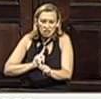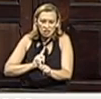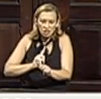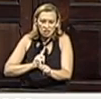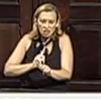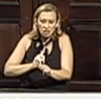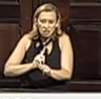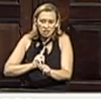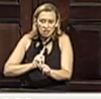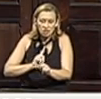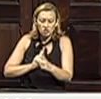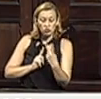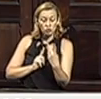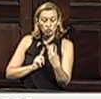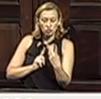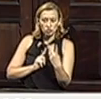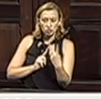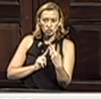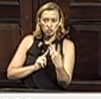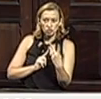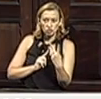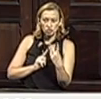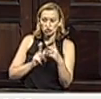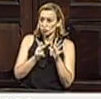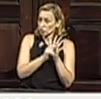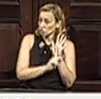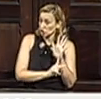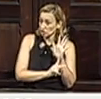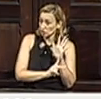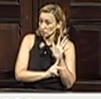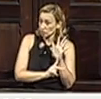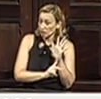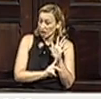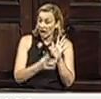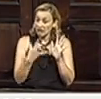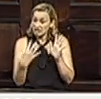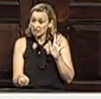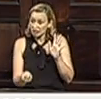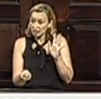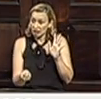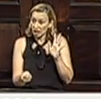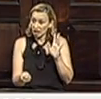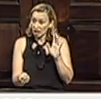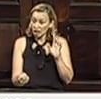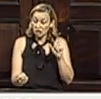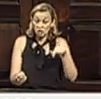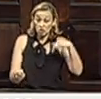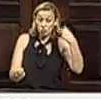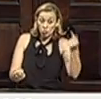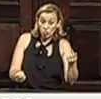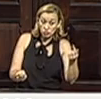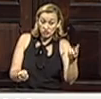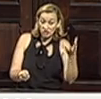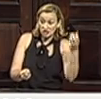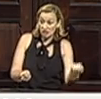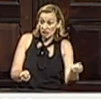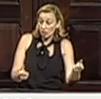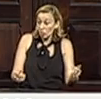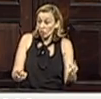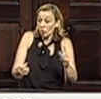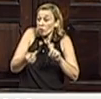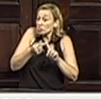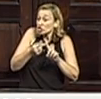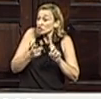deliberar de outra. É preciso excluir da emenda destacada pelo deputado